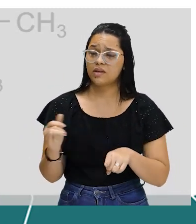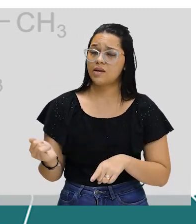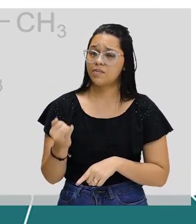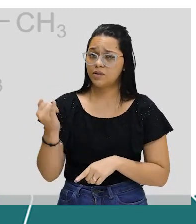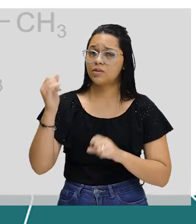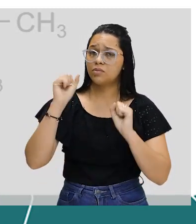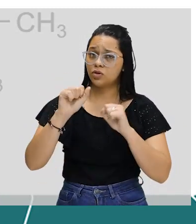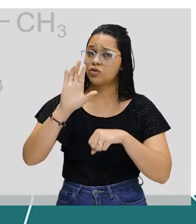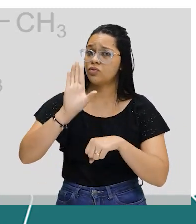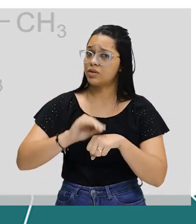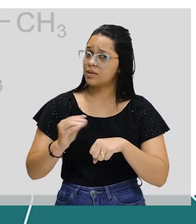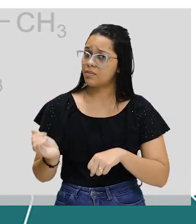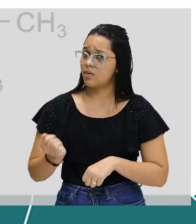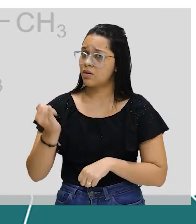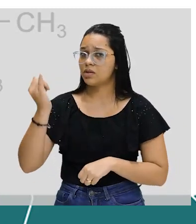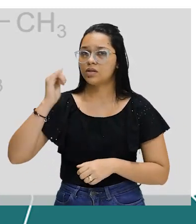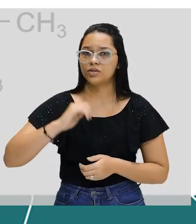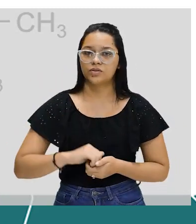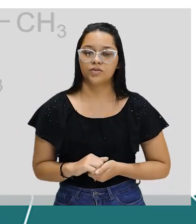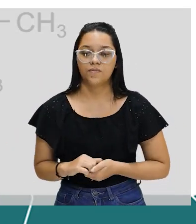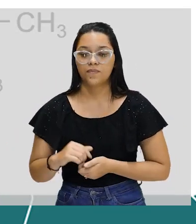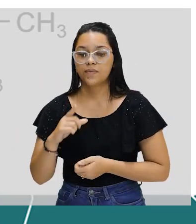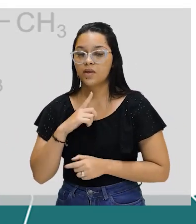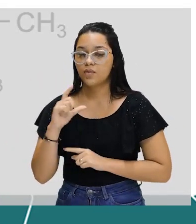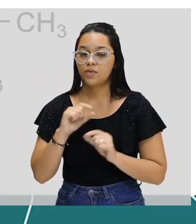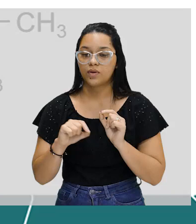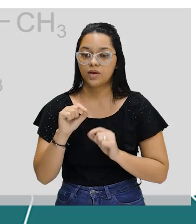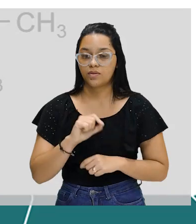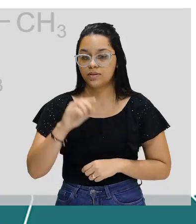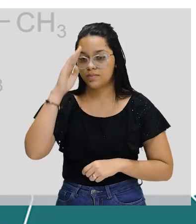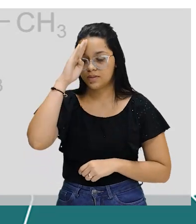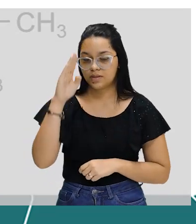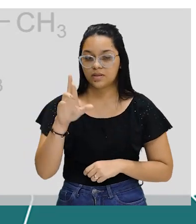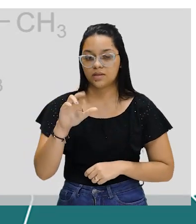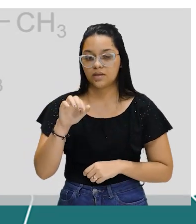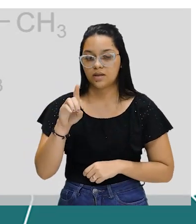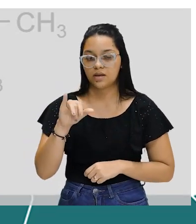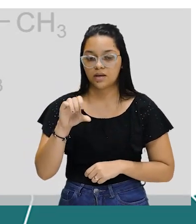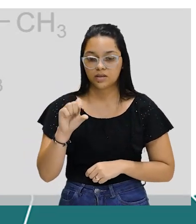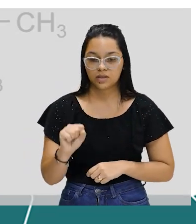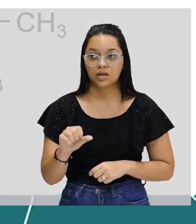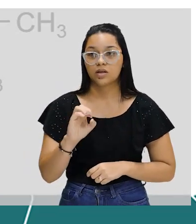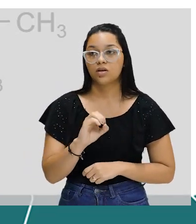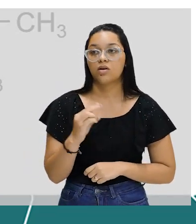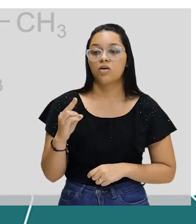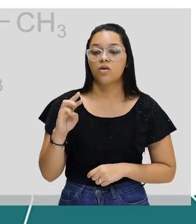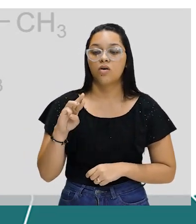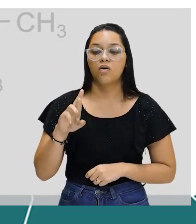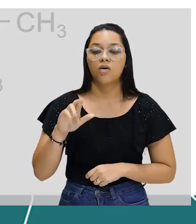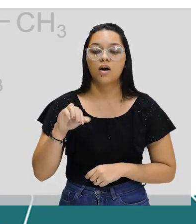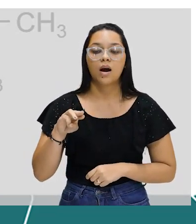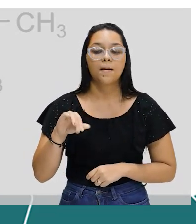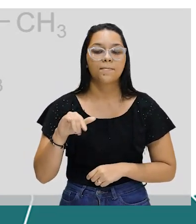você faça. Na tela nós temos os principais radicais ou ramificações,